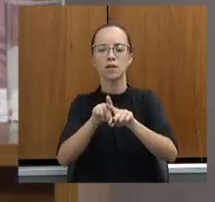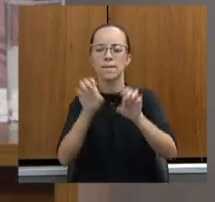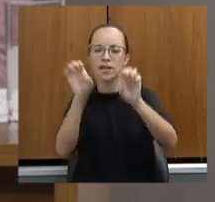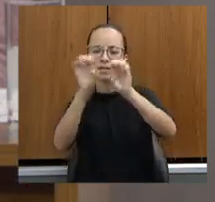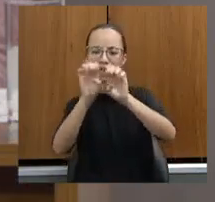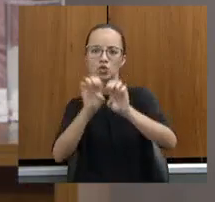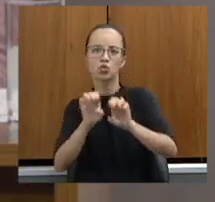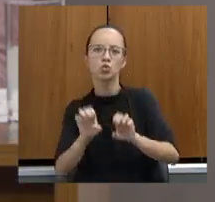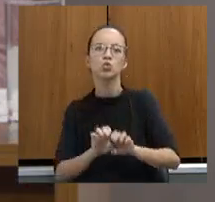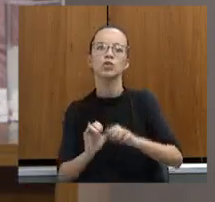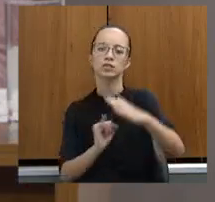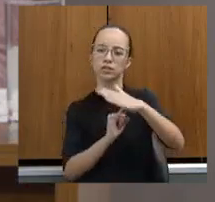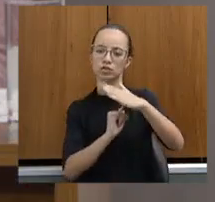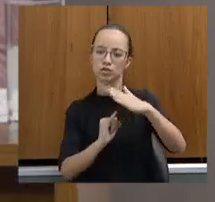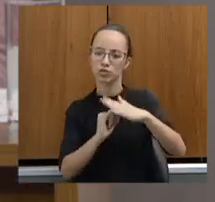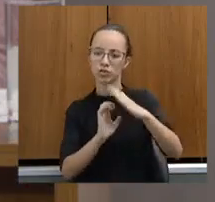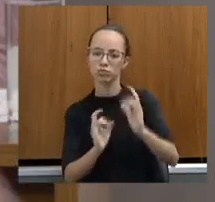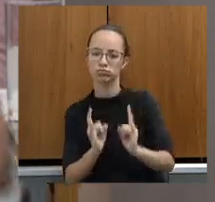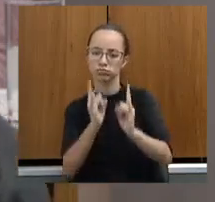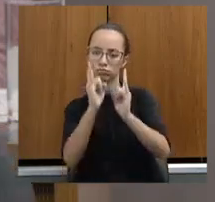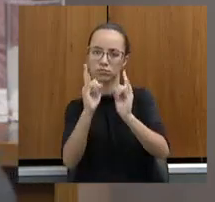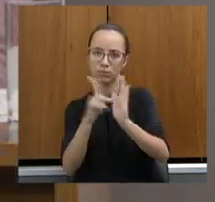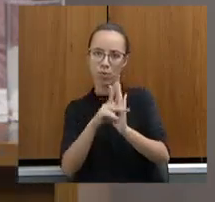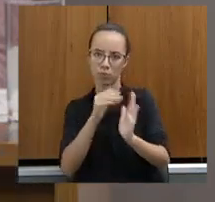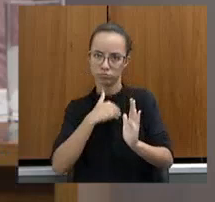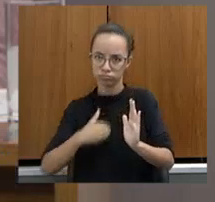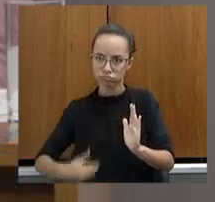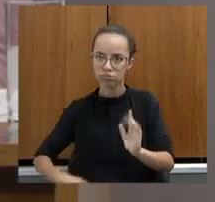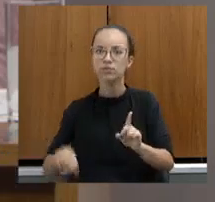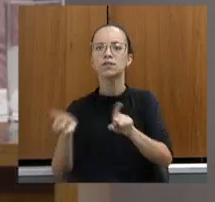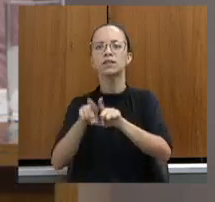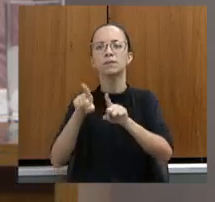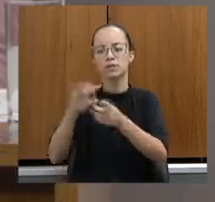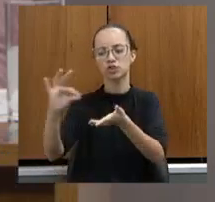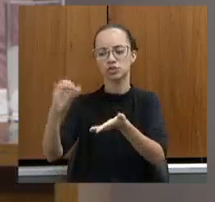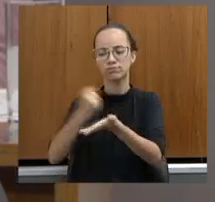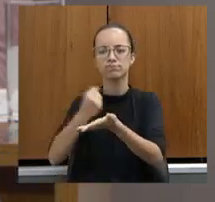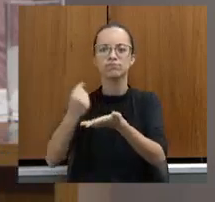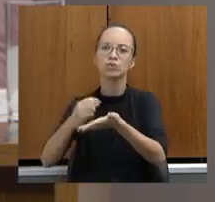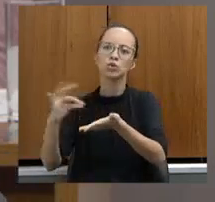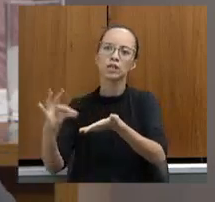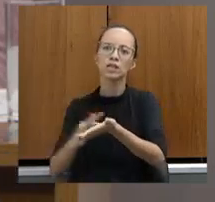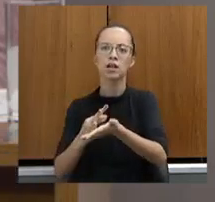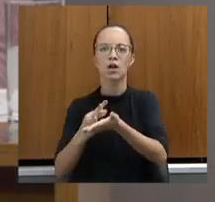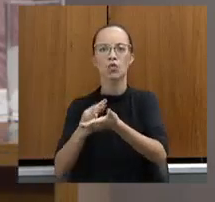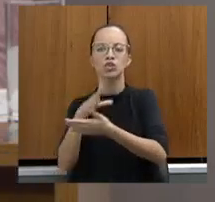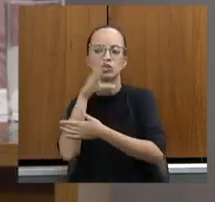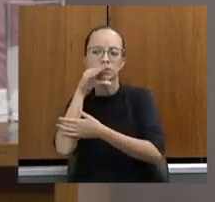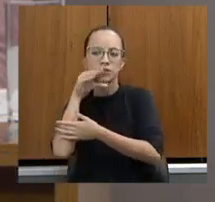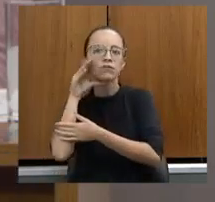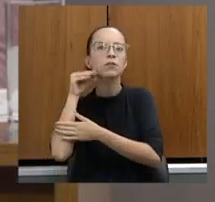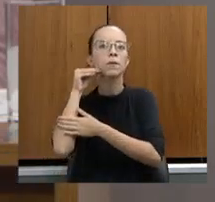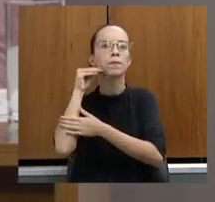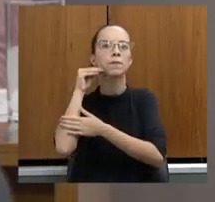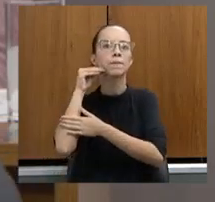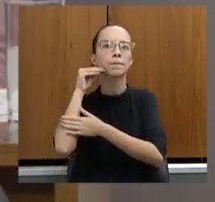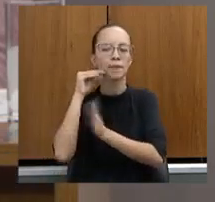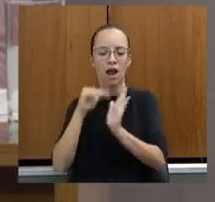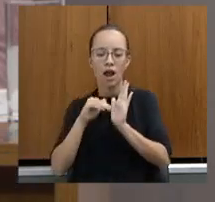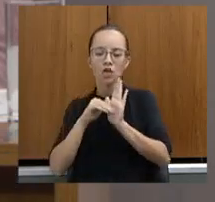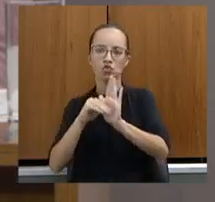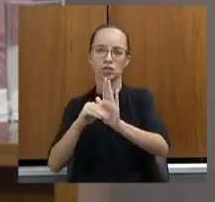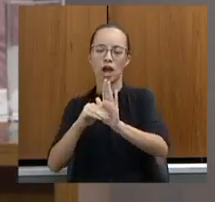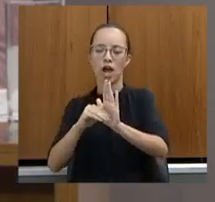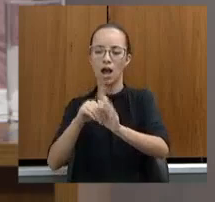estruturas dos órgãos do nosso Estado passa também por contratação né de servidores para poder prestar o serviço